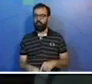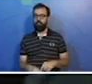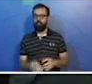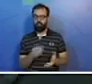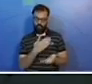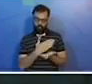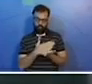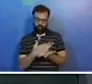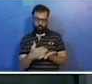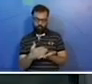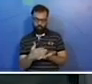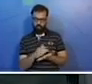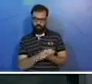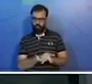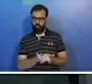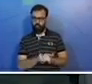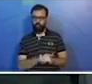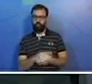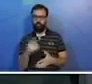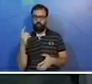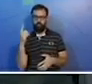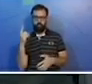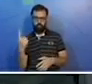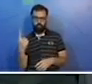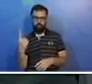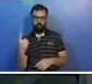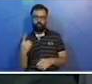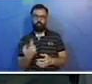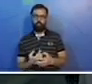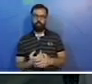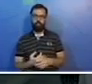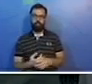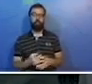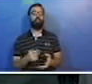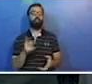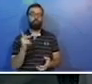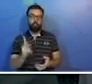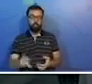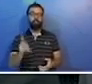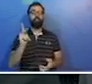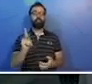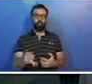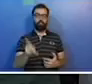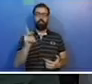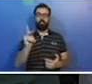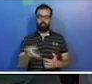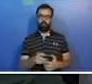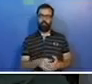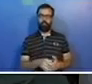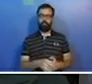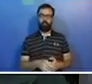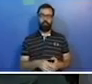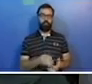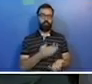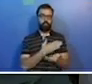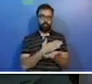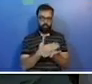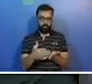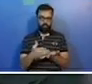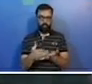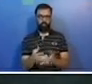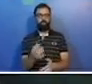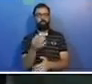começar com a cadeia alimentar 1. Sempre, tá? Cadeia alimentar, nós vamos começar